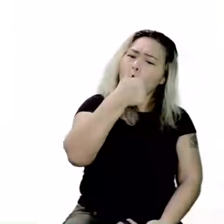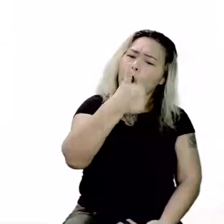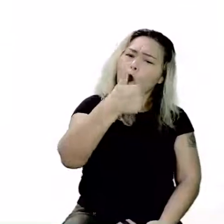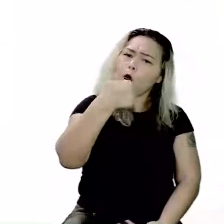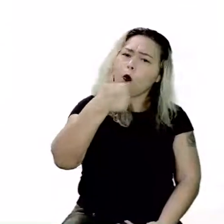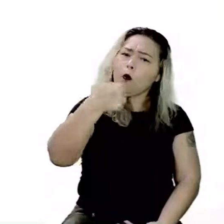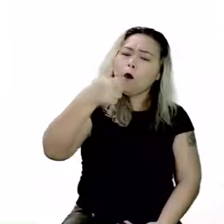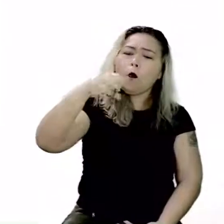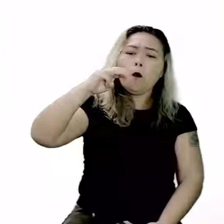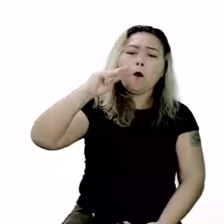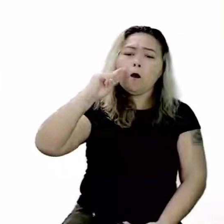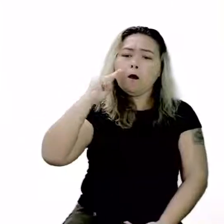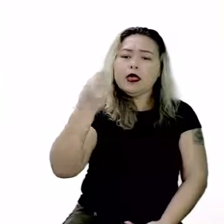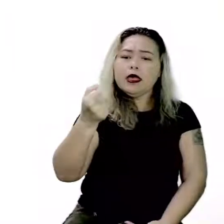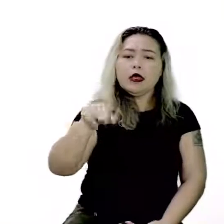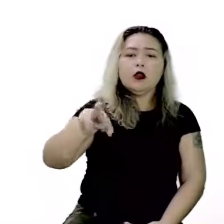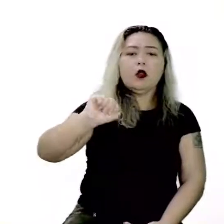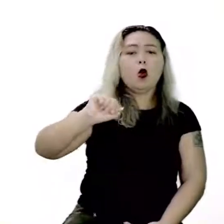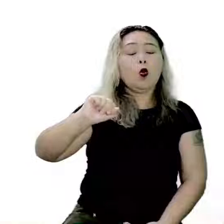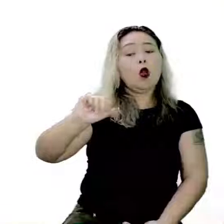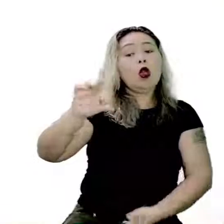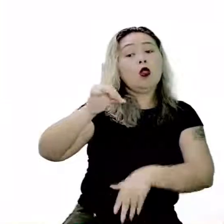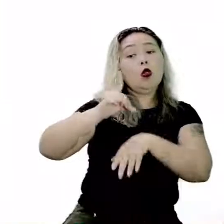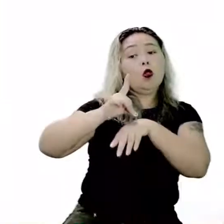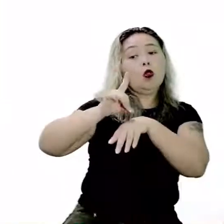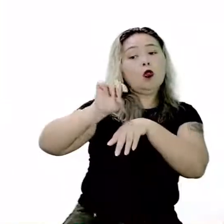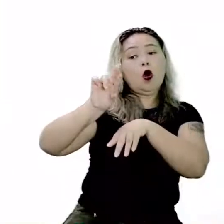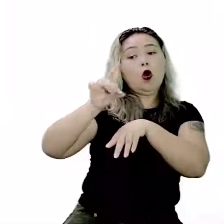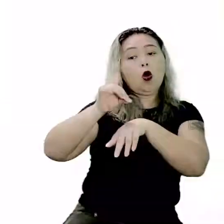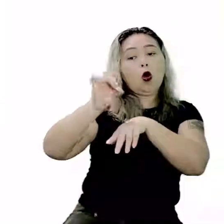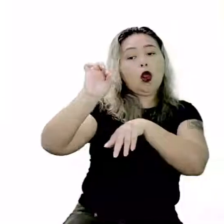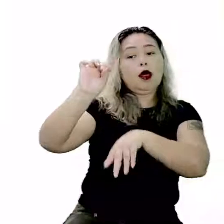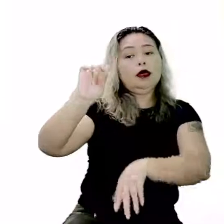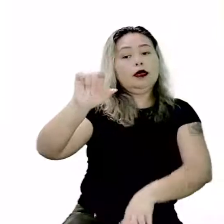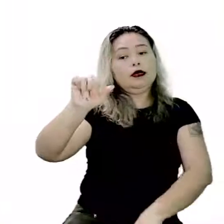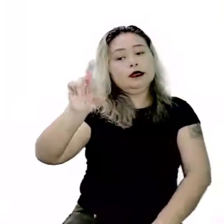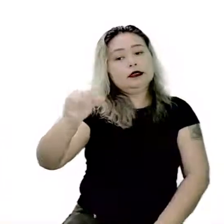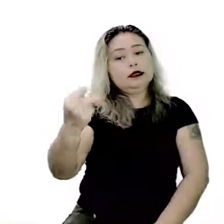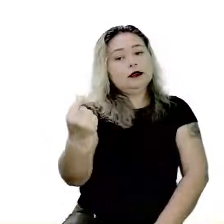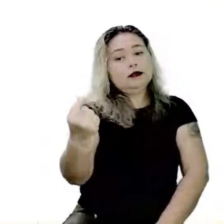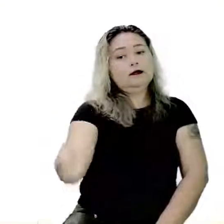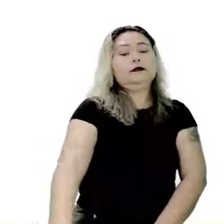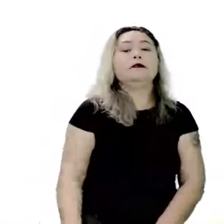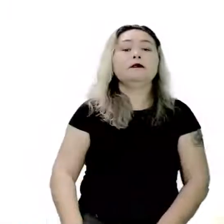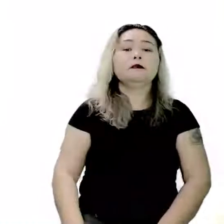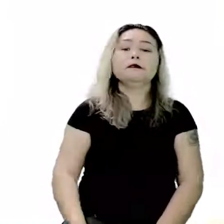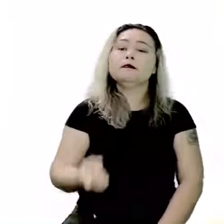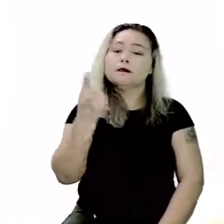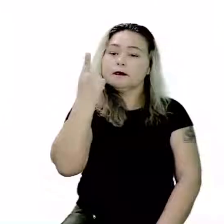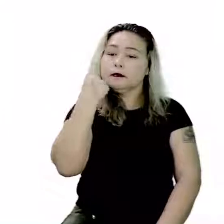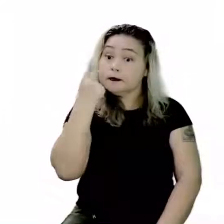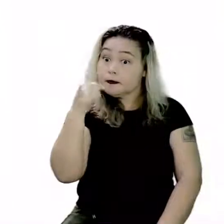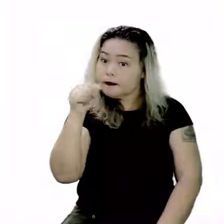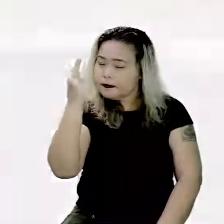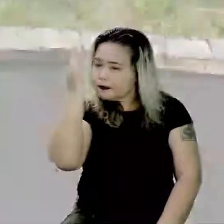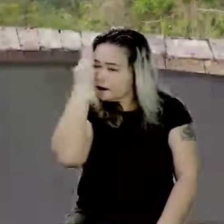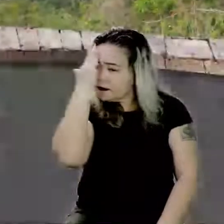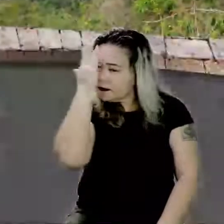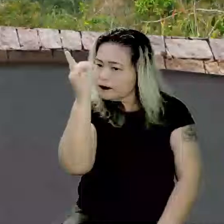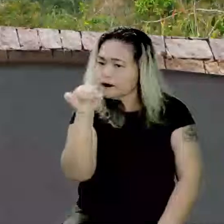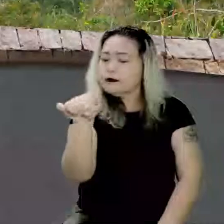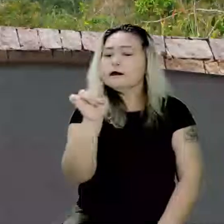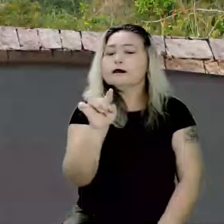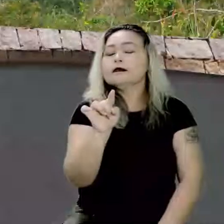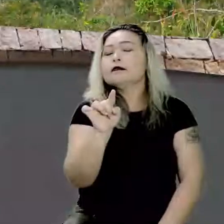411 milhões de dólares. Galera, só para vocês terem uma ideia,